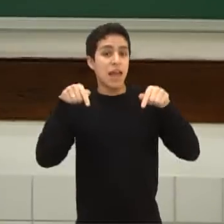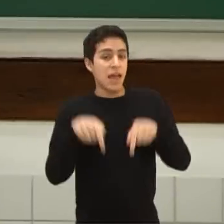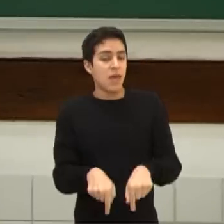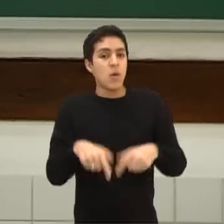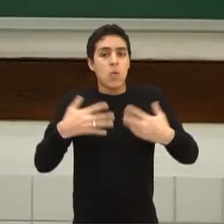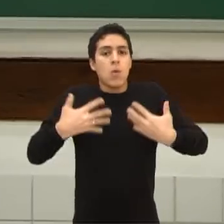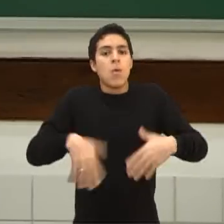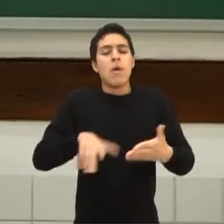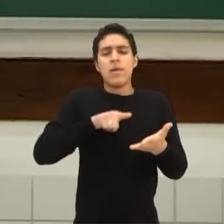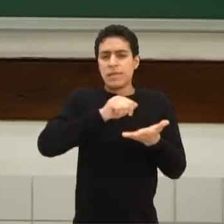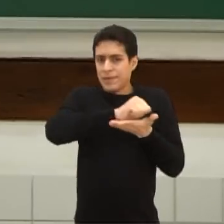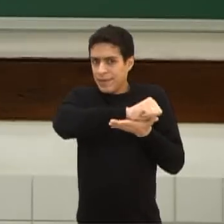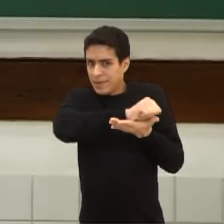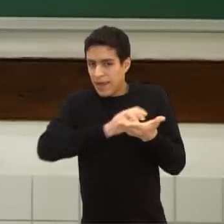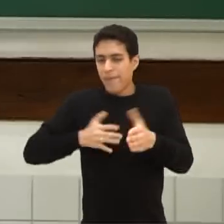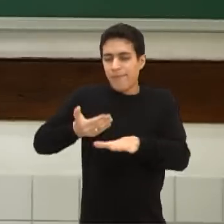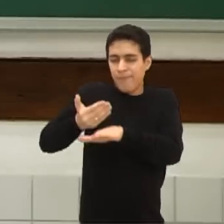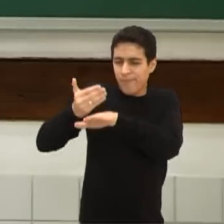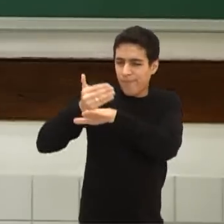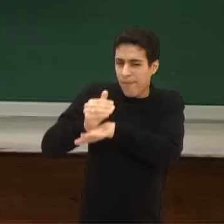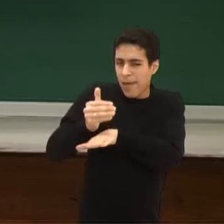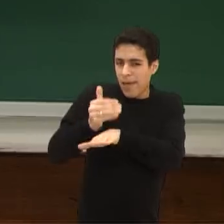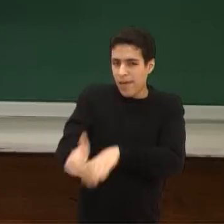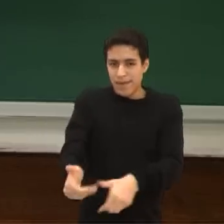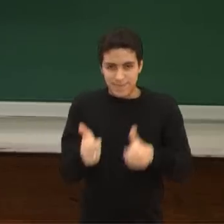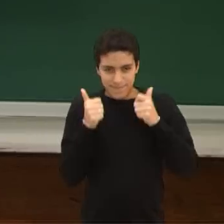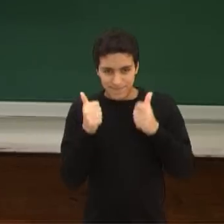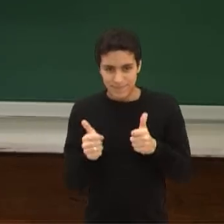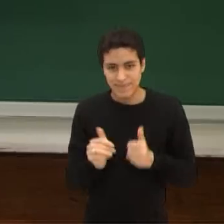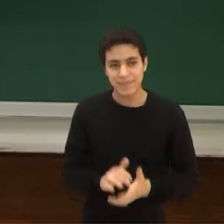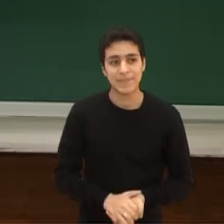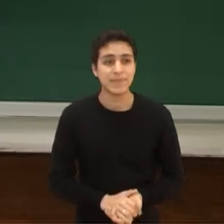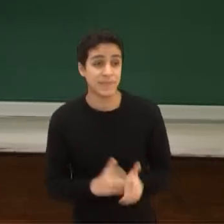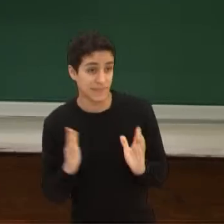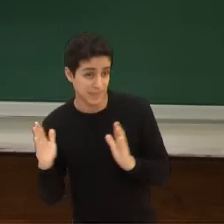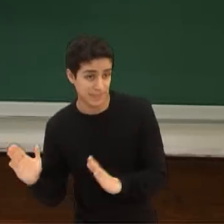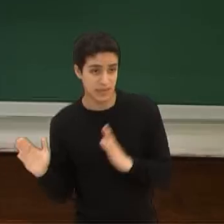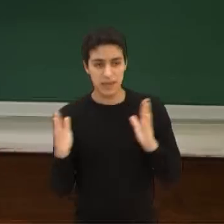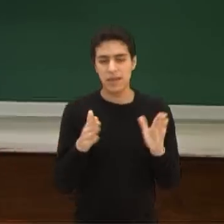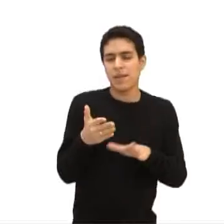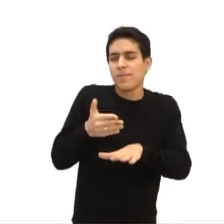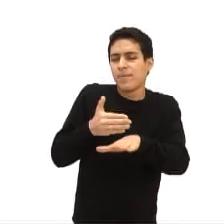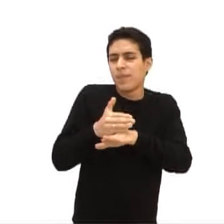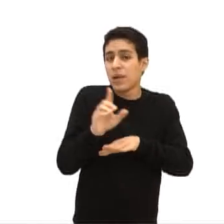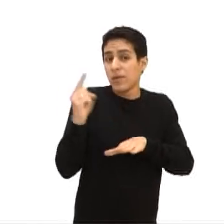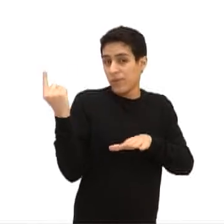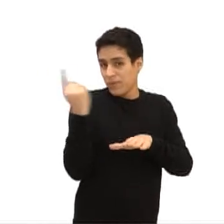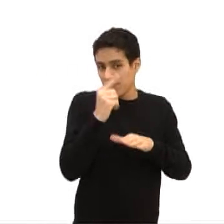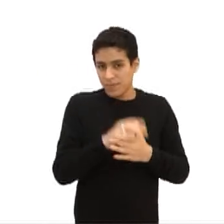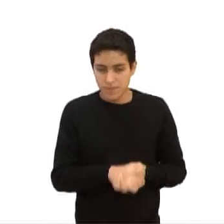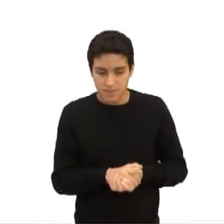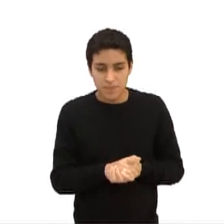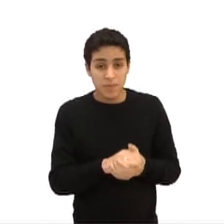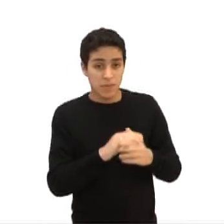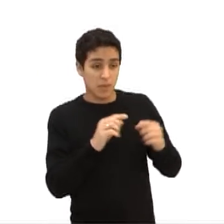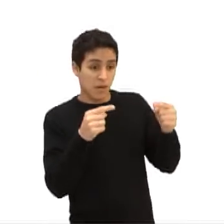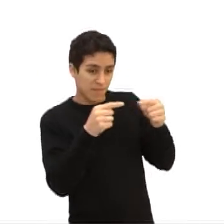praticar bastante, tá bom? Então, praticando Prova